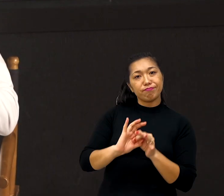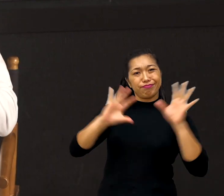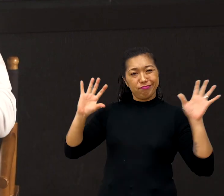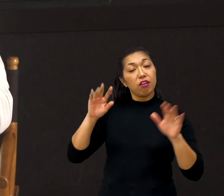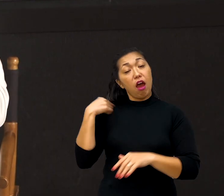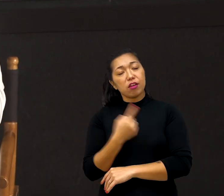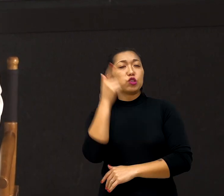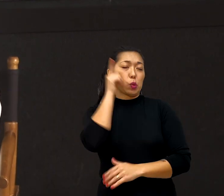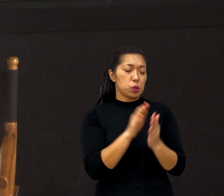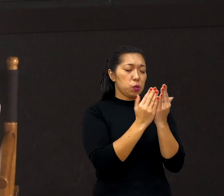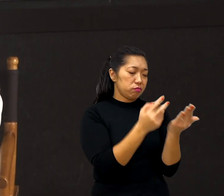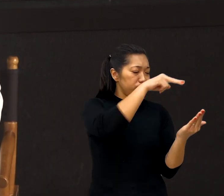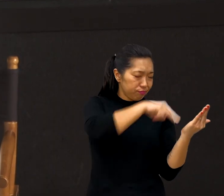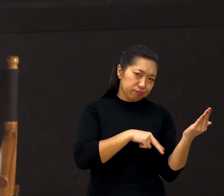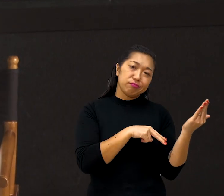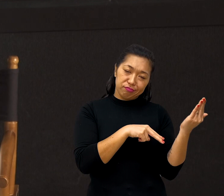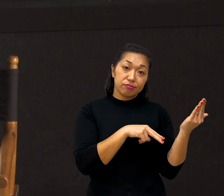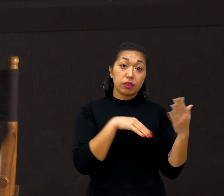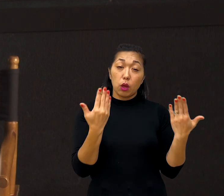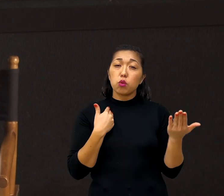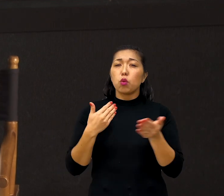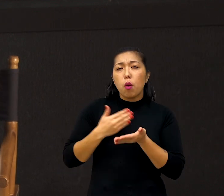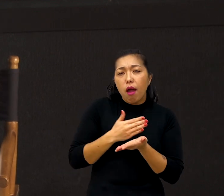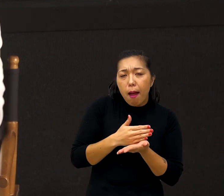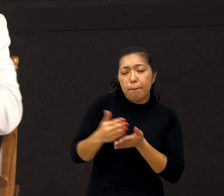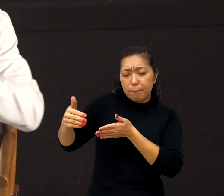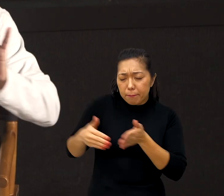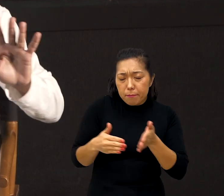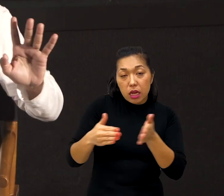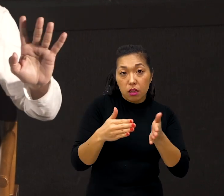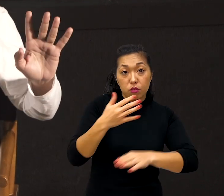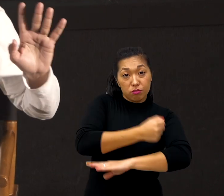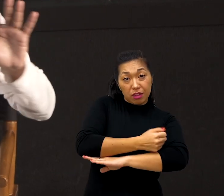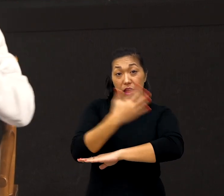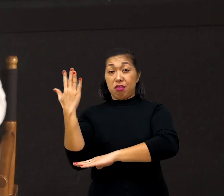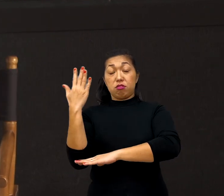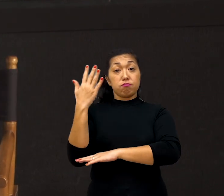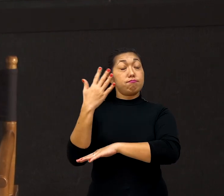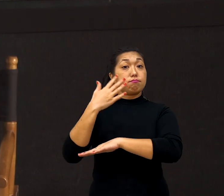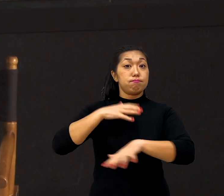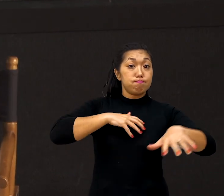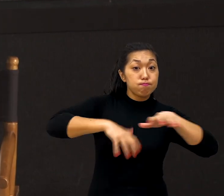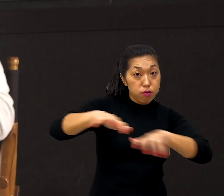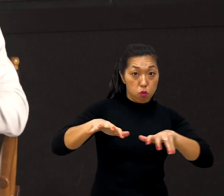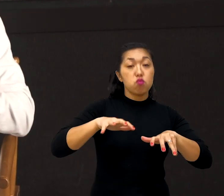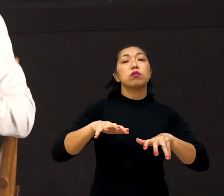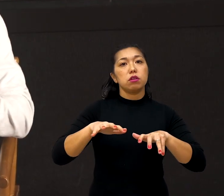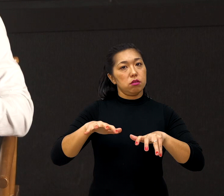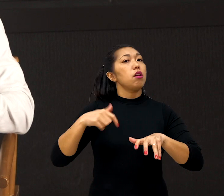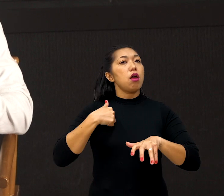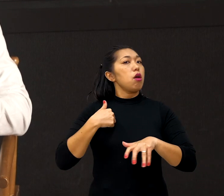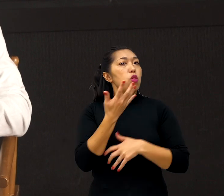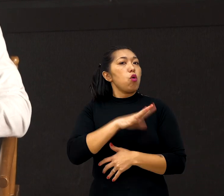Fanon. Então, eu estou na linha ainda de descolonizar. Eu ainda estou na linha radical de descolonizar e não